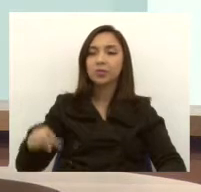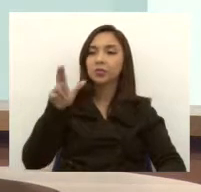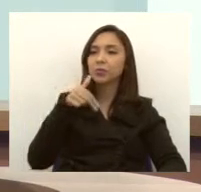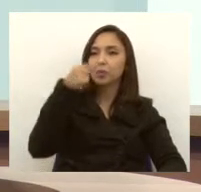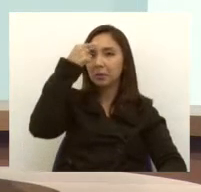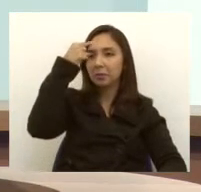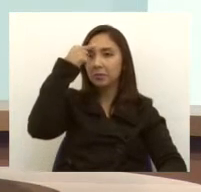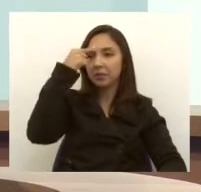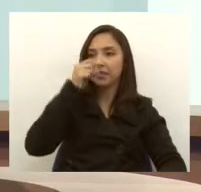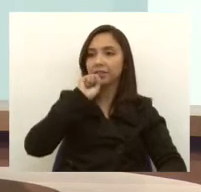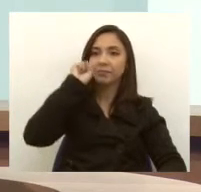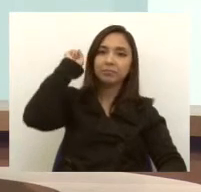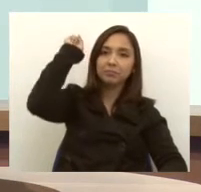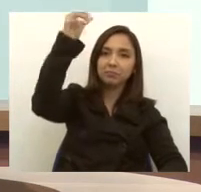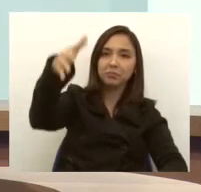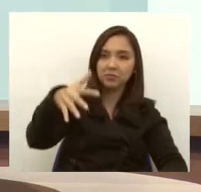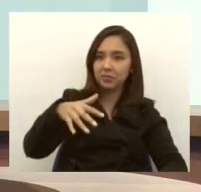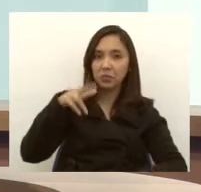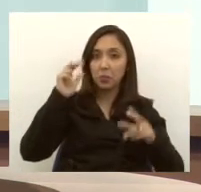em acertar o microfone em alguém.